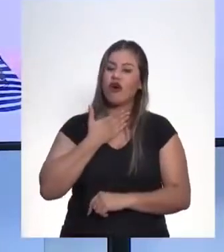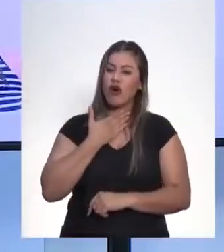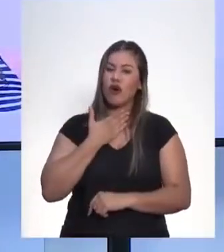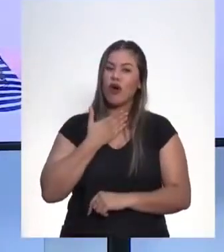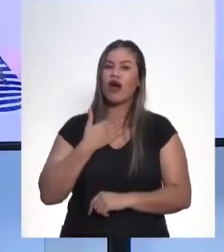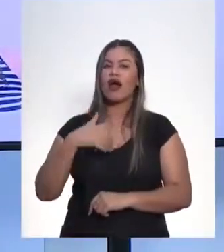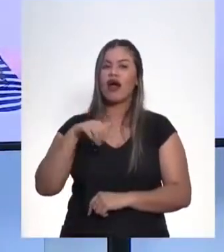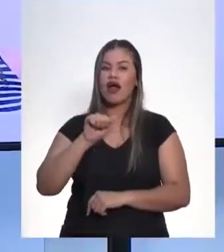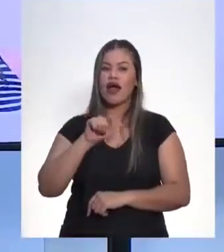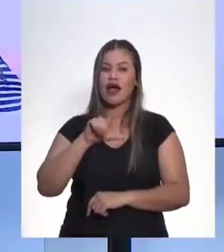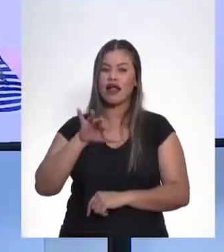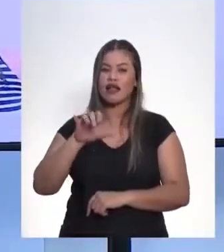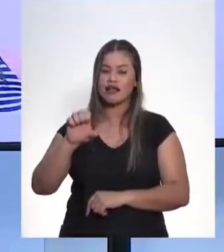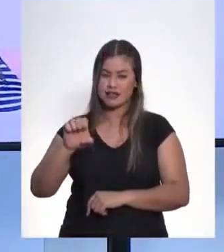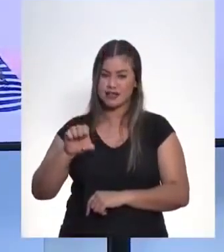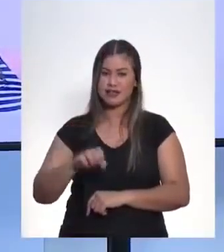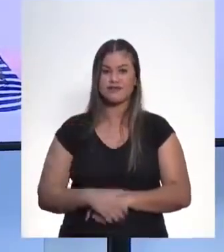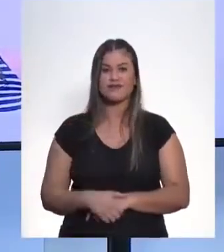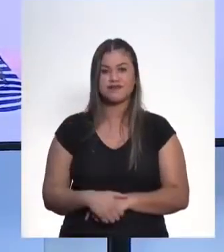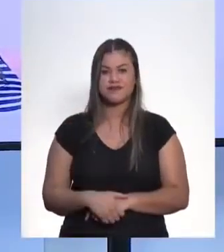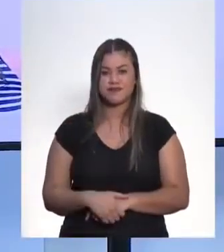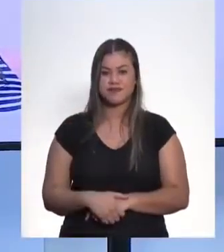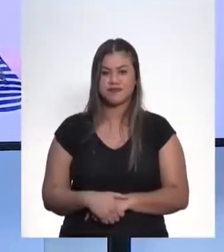estudante Alice Burégio.